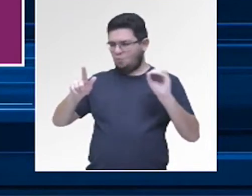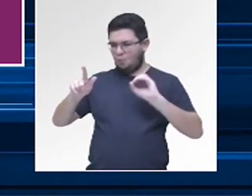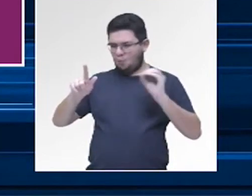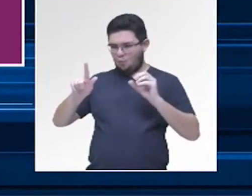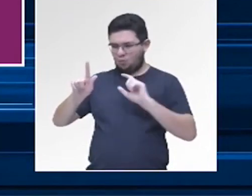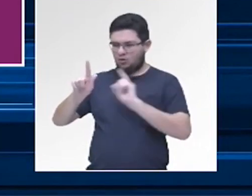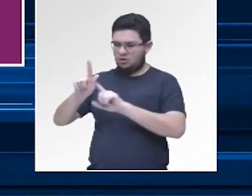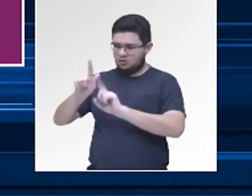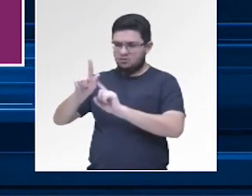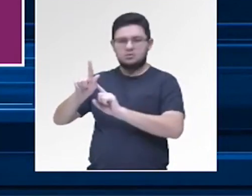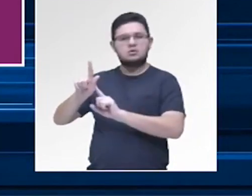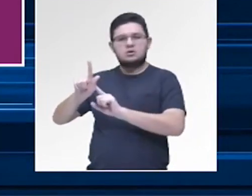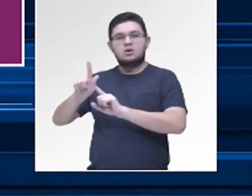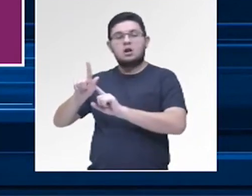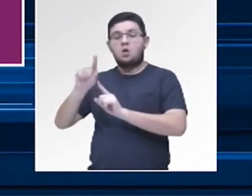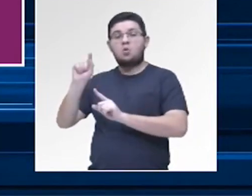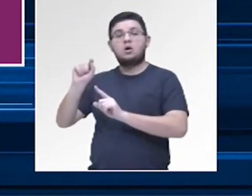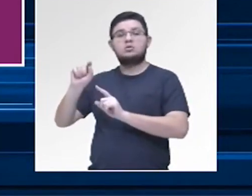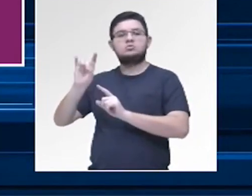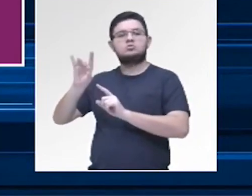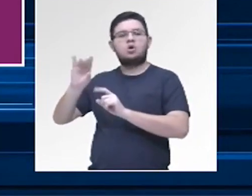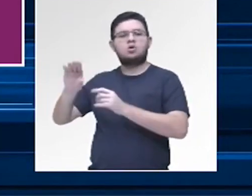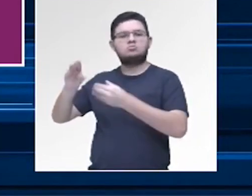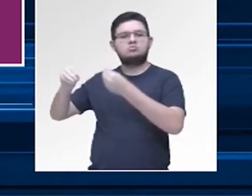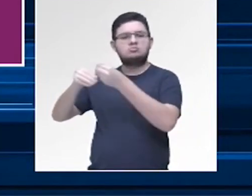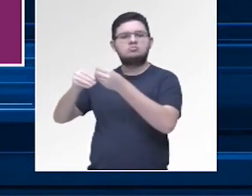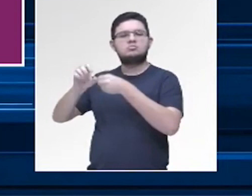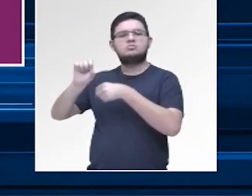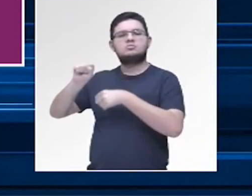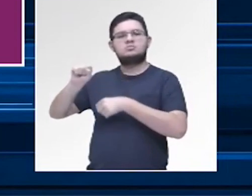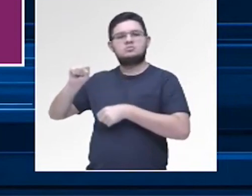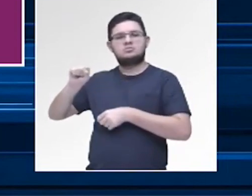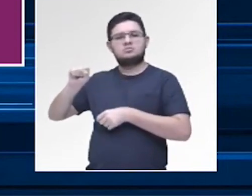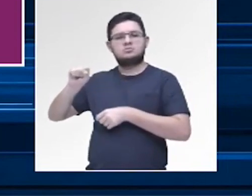em vogais, certo? Eu só vou acrescentar o